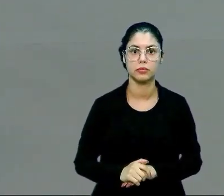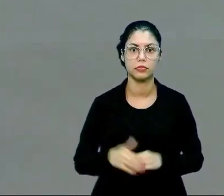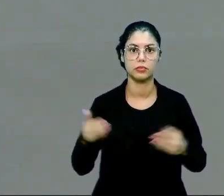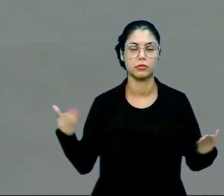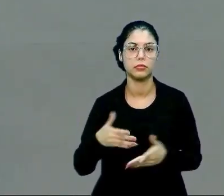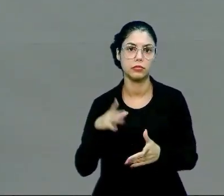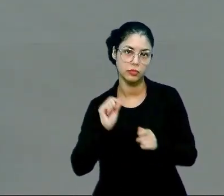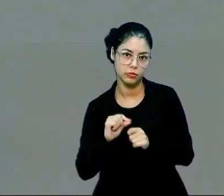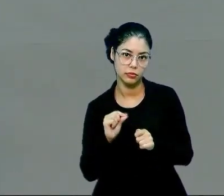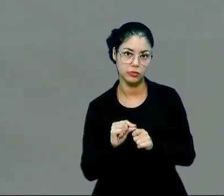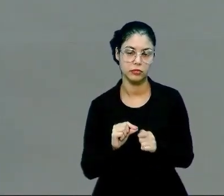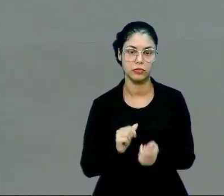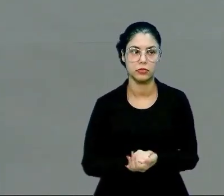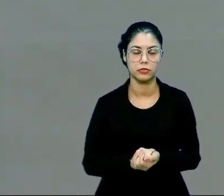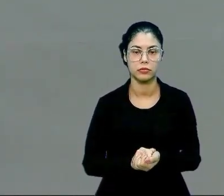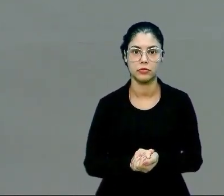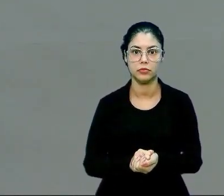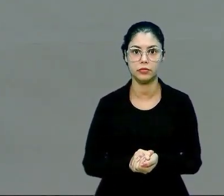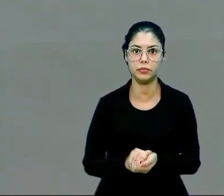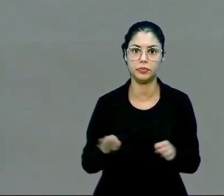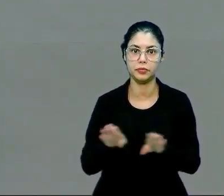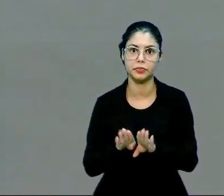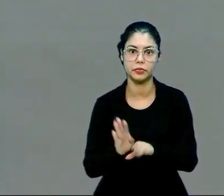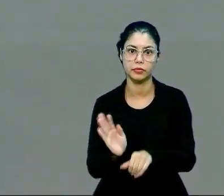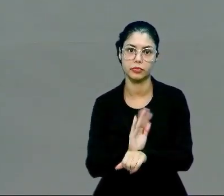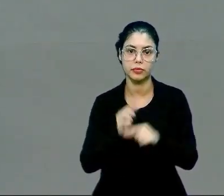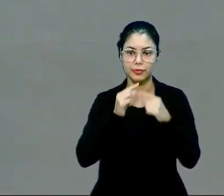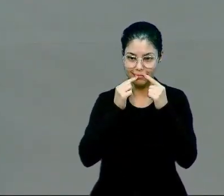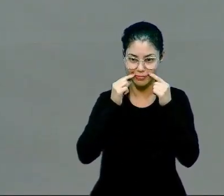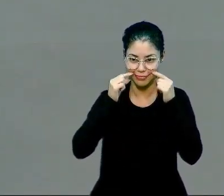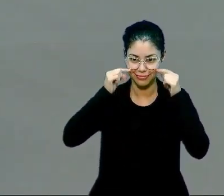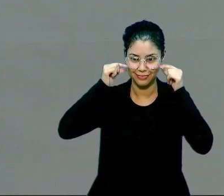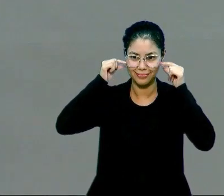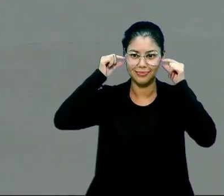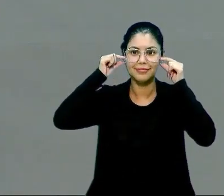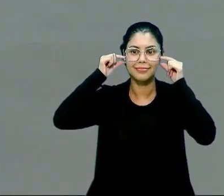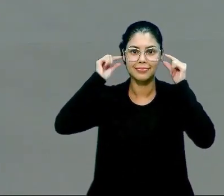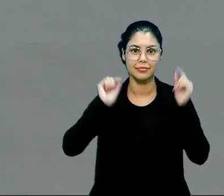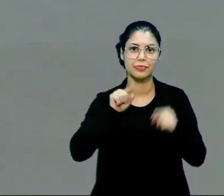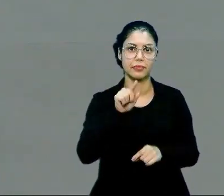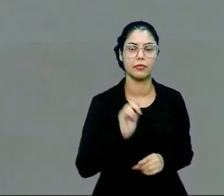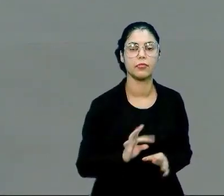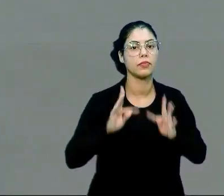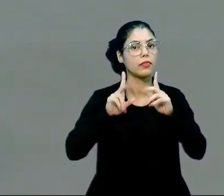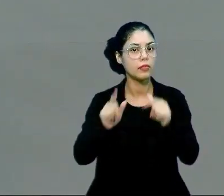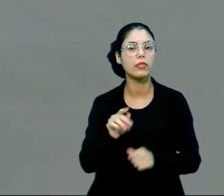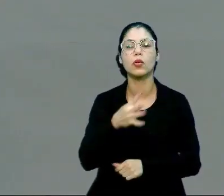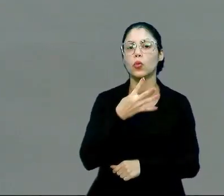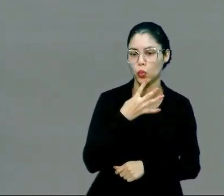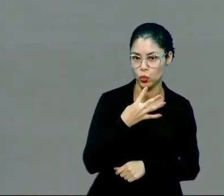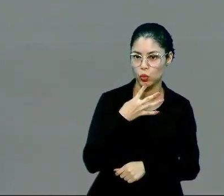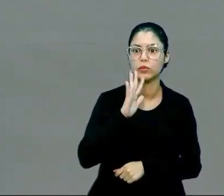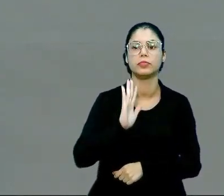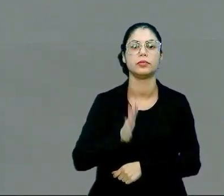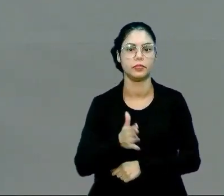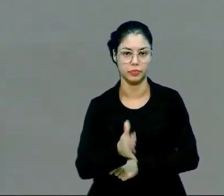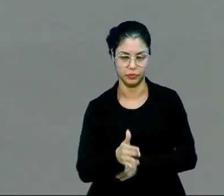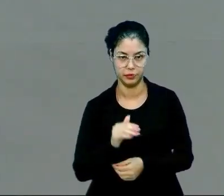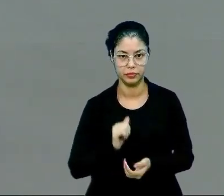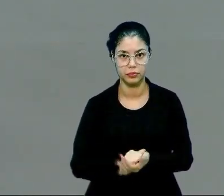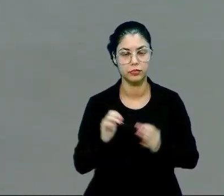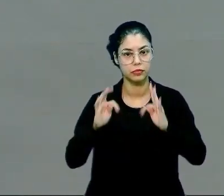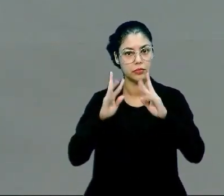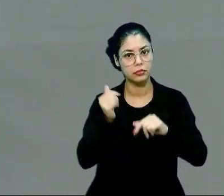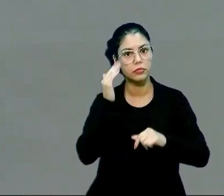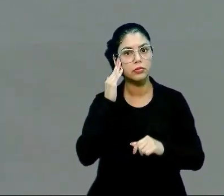ele fez essa citação a esse filme, que é o filme do Coringa, que é conhecidíssimo, acredito que a maior parte de vocês já tenha assistido,